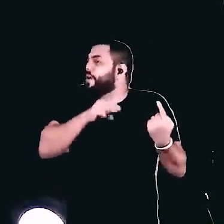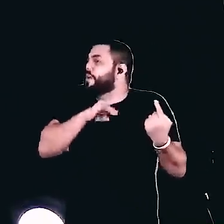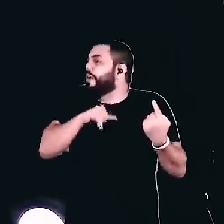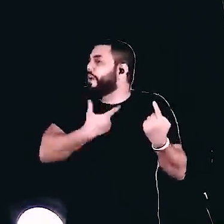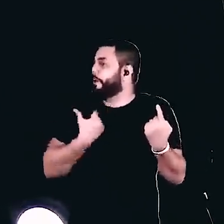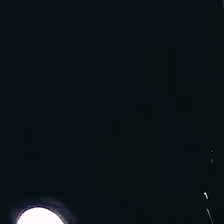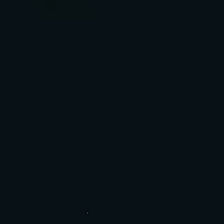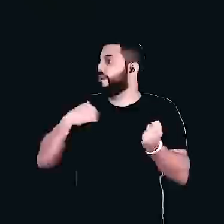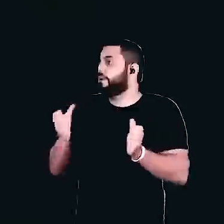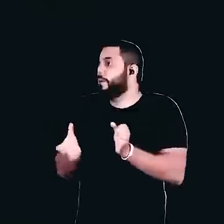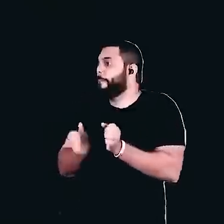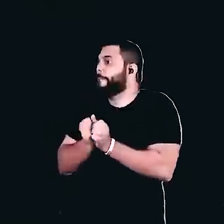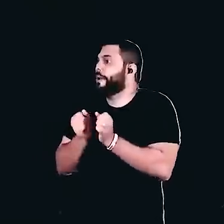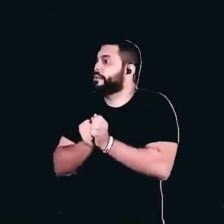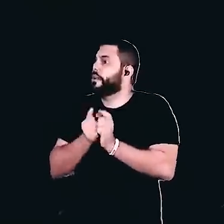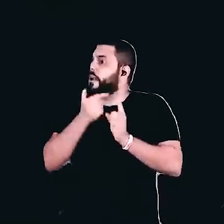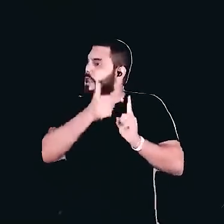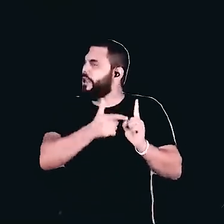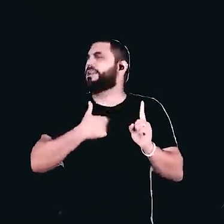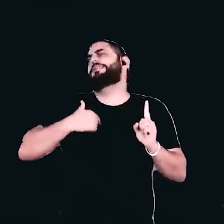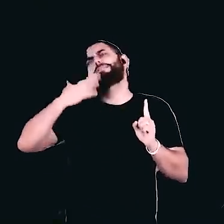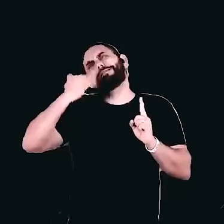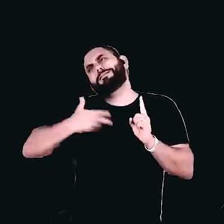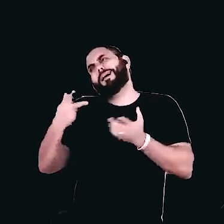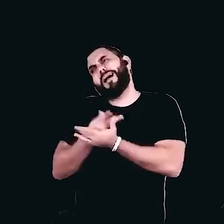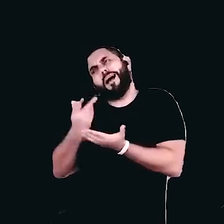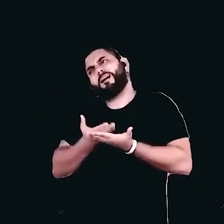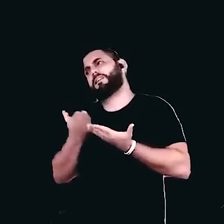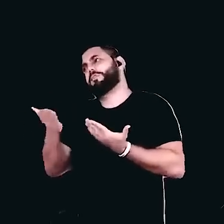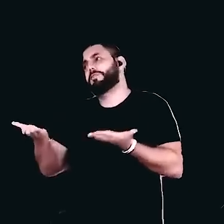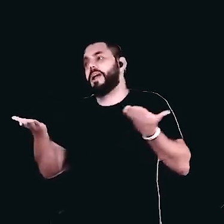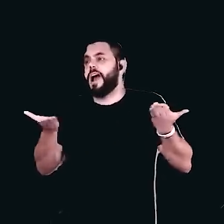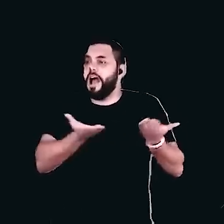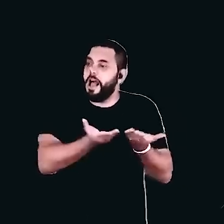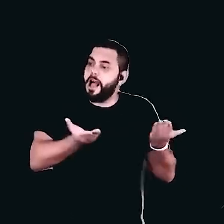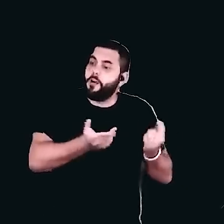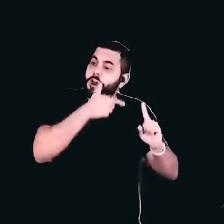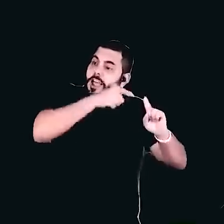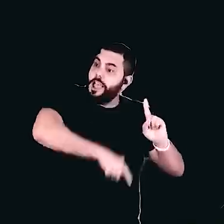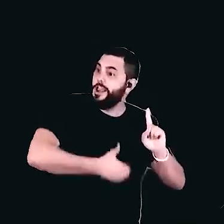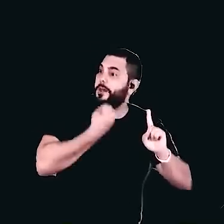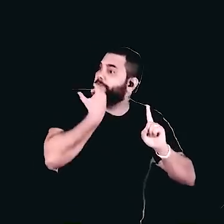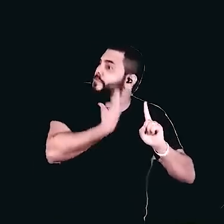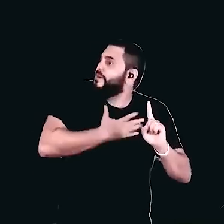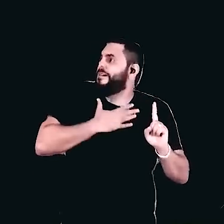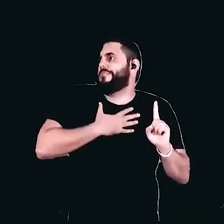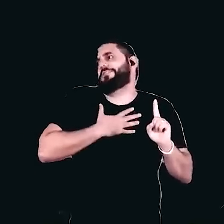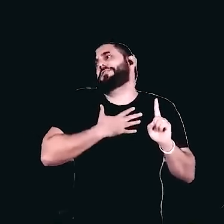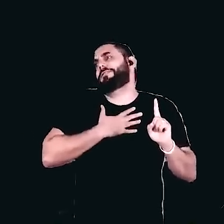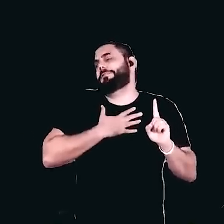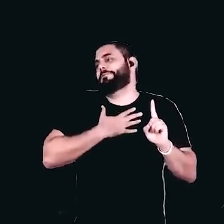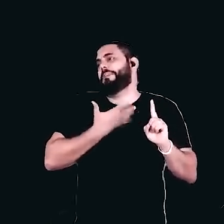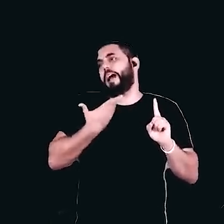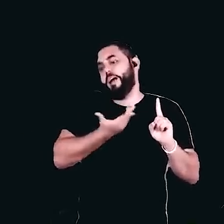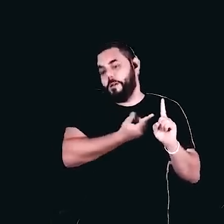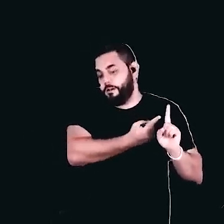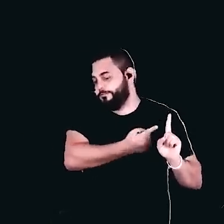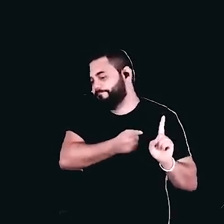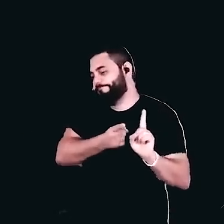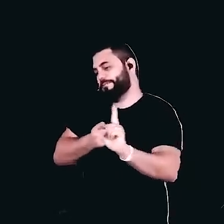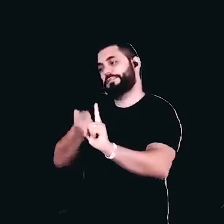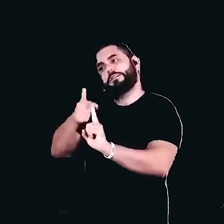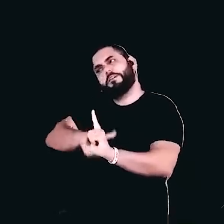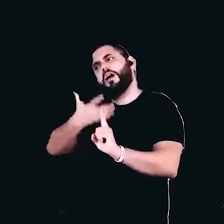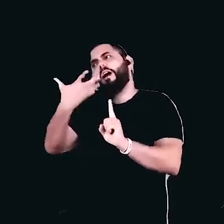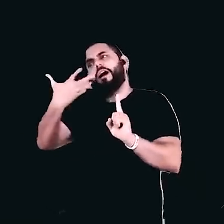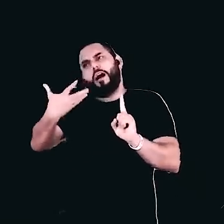gerei minhas prisões, o qual no outro tempo te foi inútil, mas agora a mim é útil. Eu tornei a te enviar, que